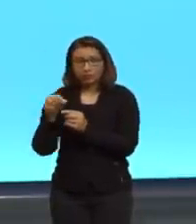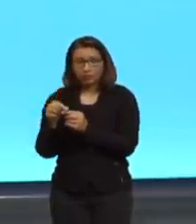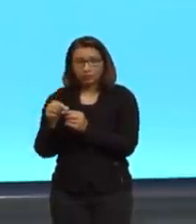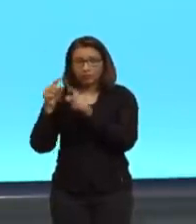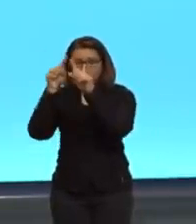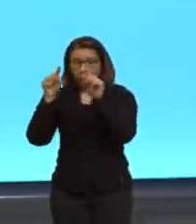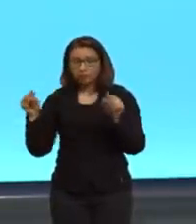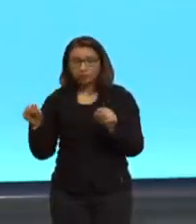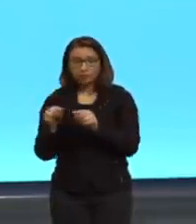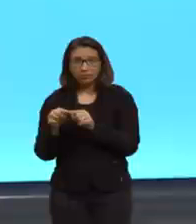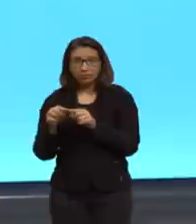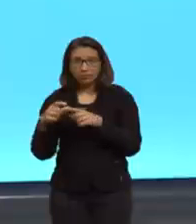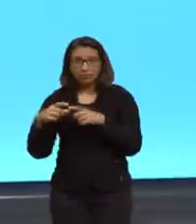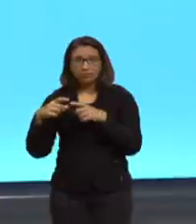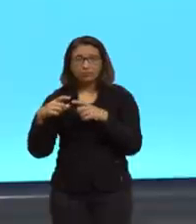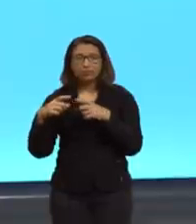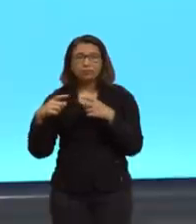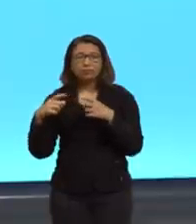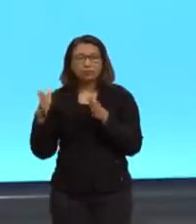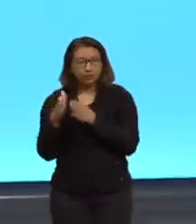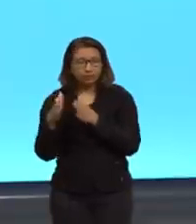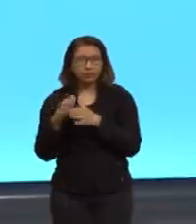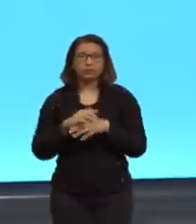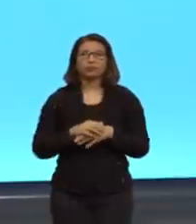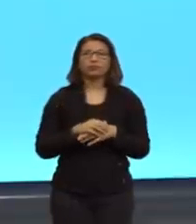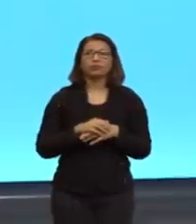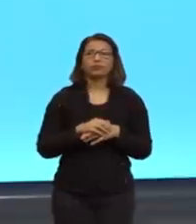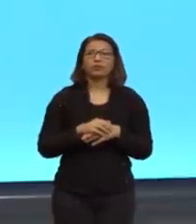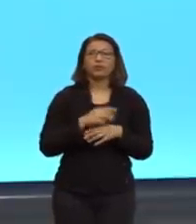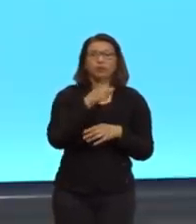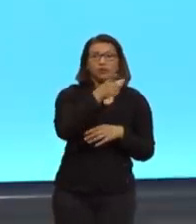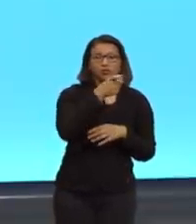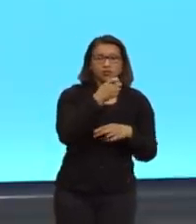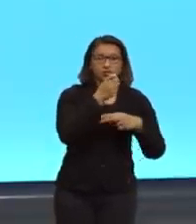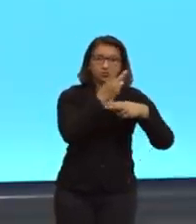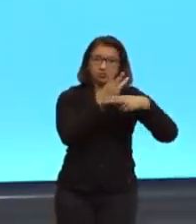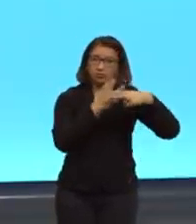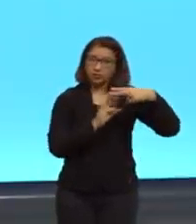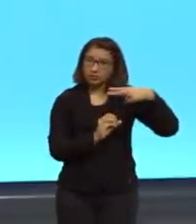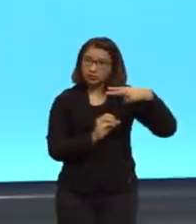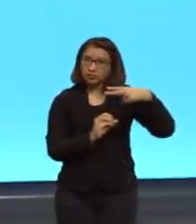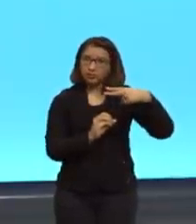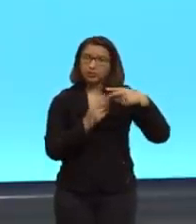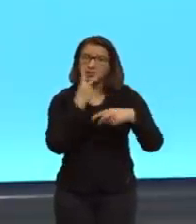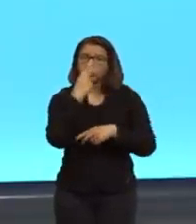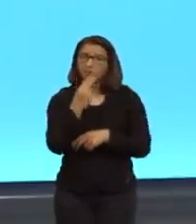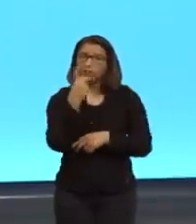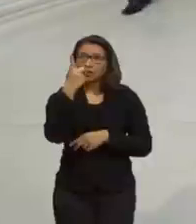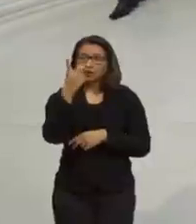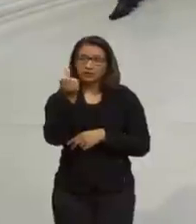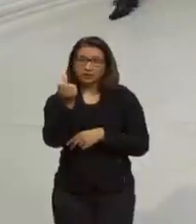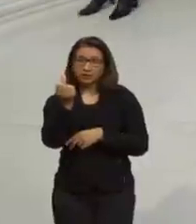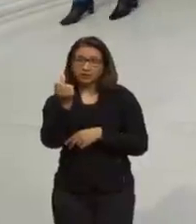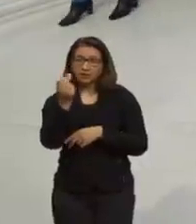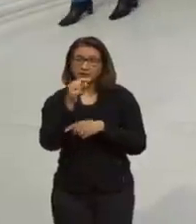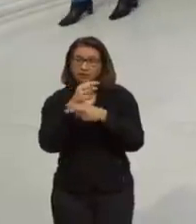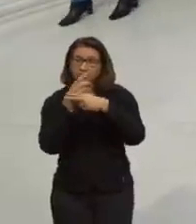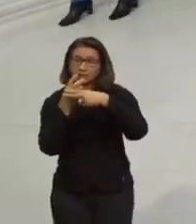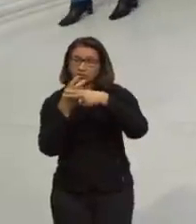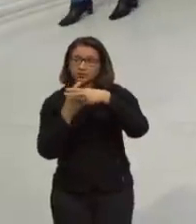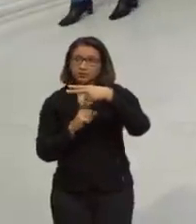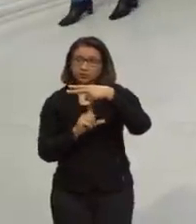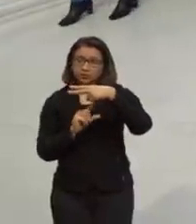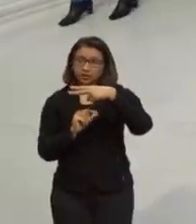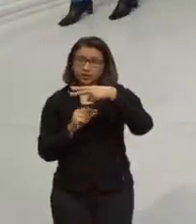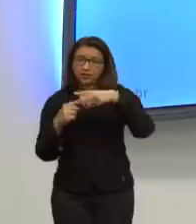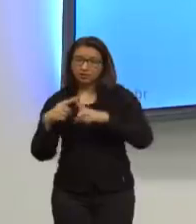a base do triângulo maior e 30 mais 50 a altura do triângulo maior. Por quê? Porque o triângulo maior